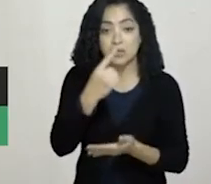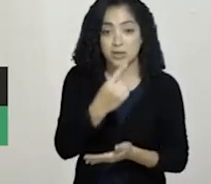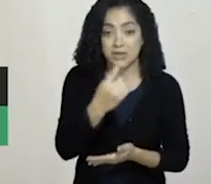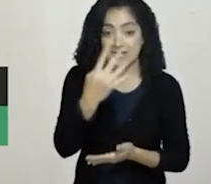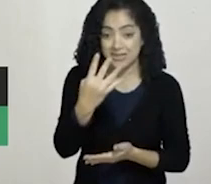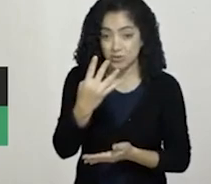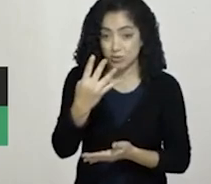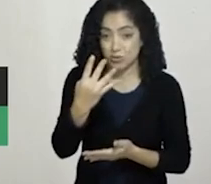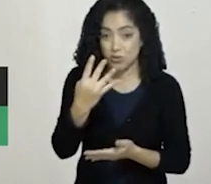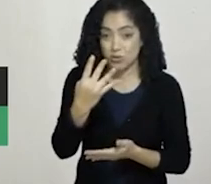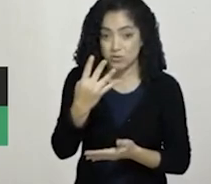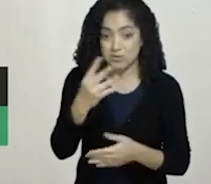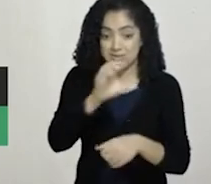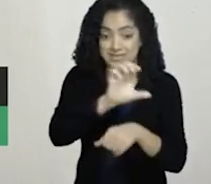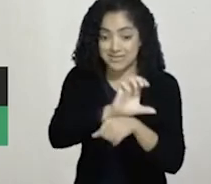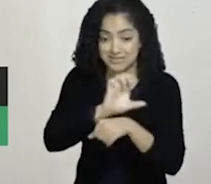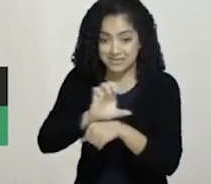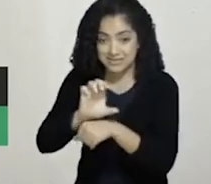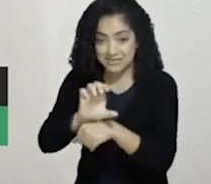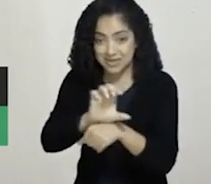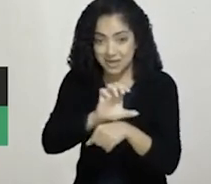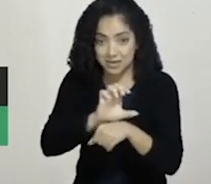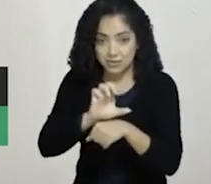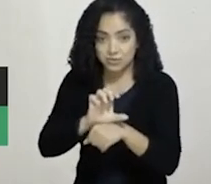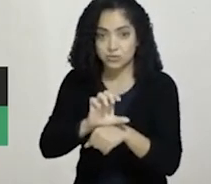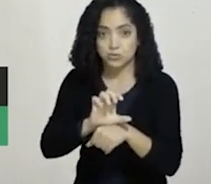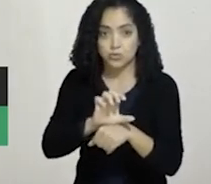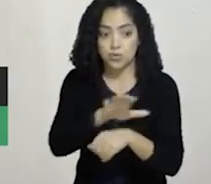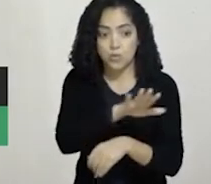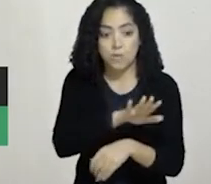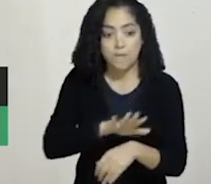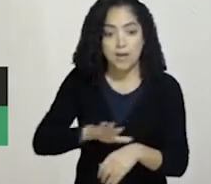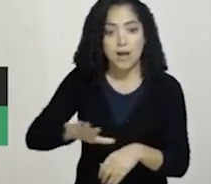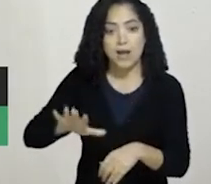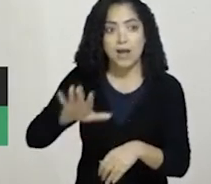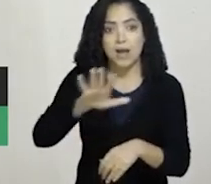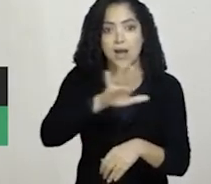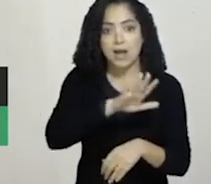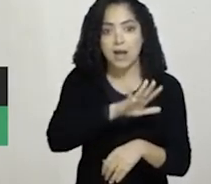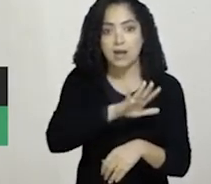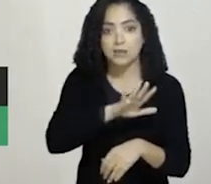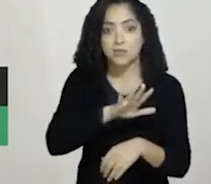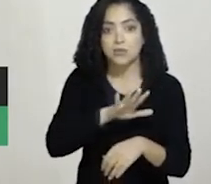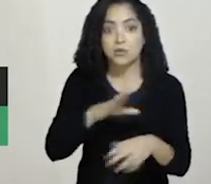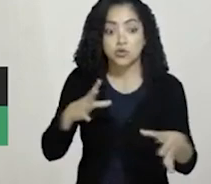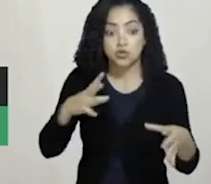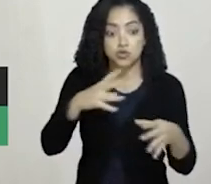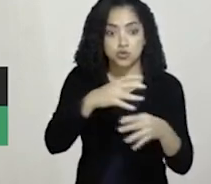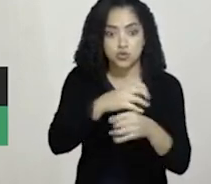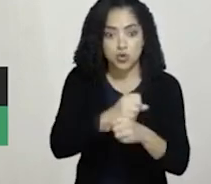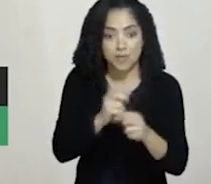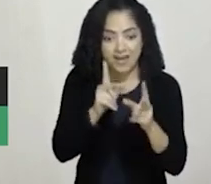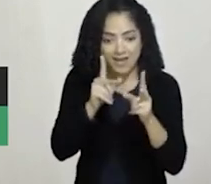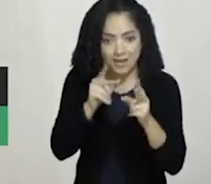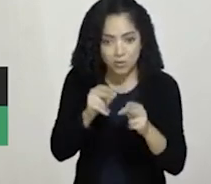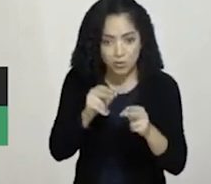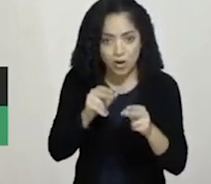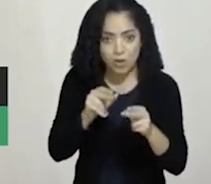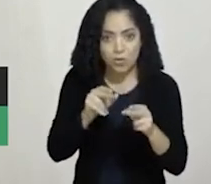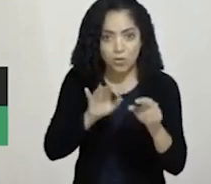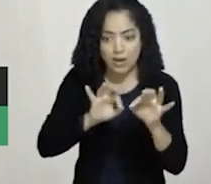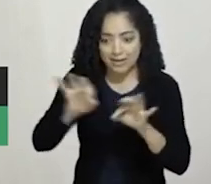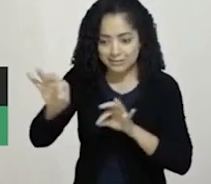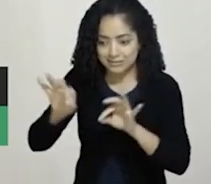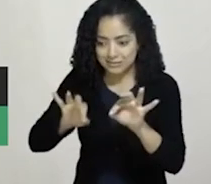estados de Santa Catarina uma área que compreende o tamanho de 14 estados de Santa Catarina à disposição